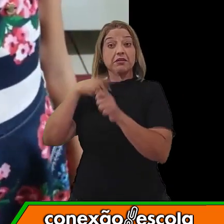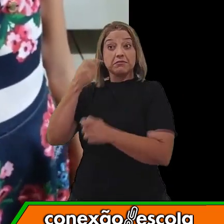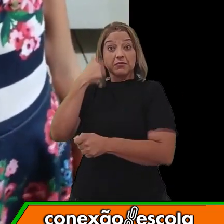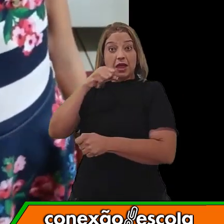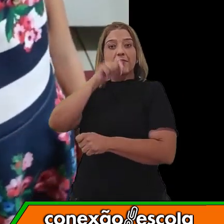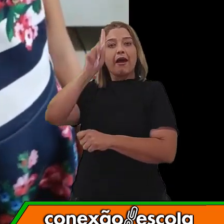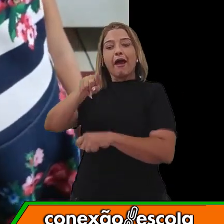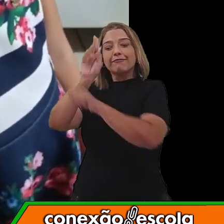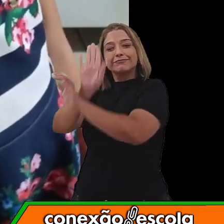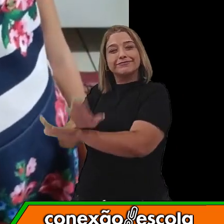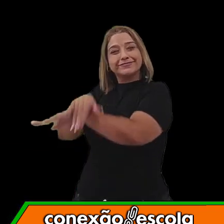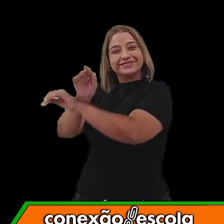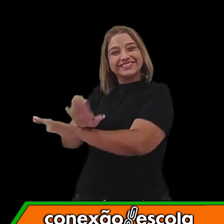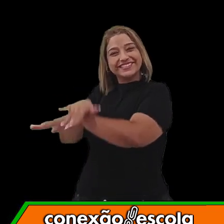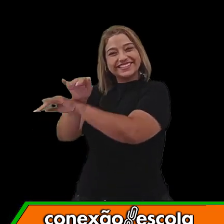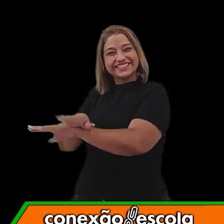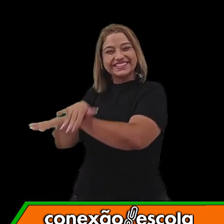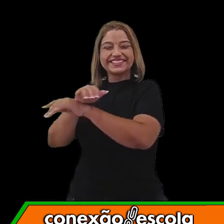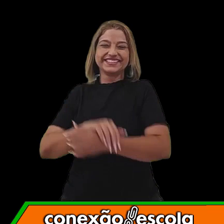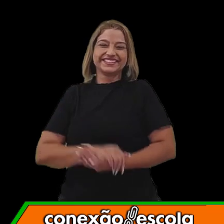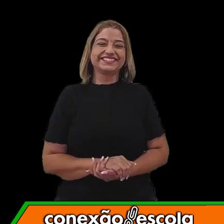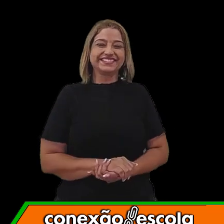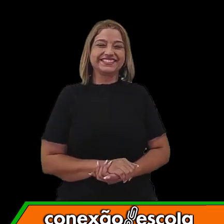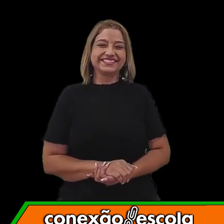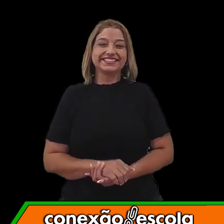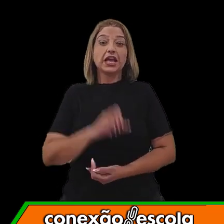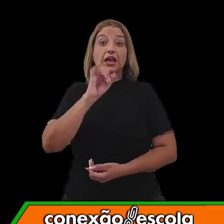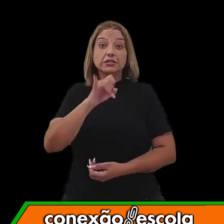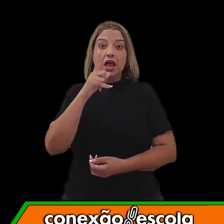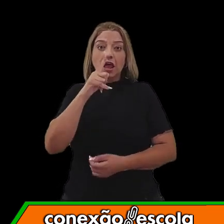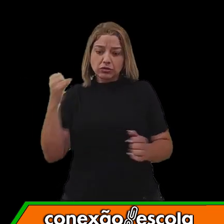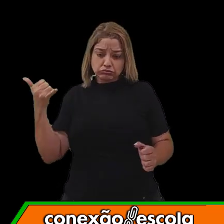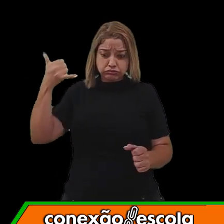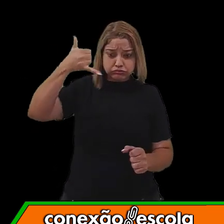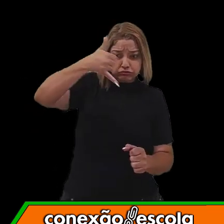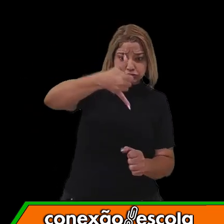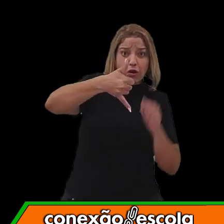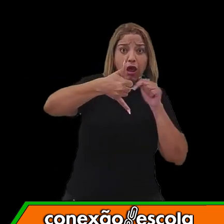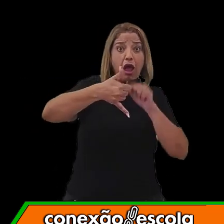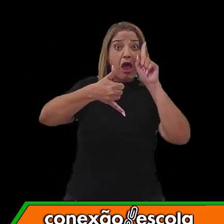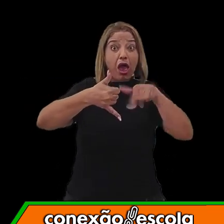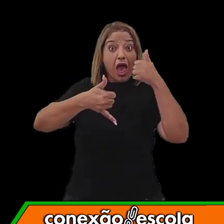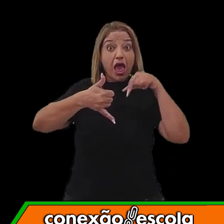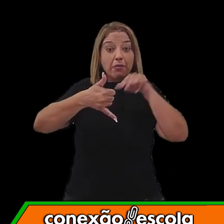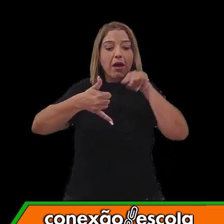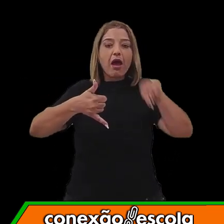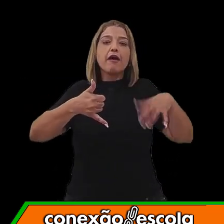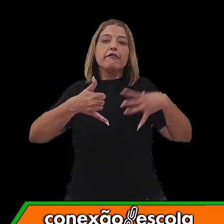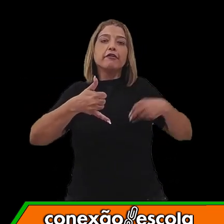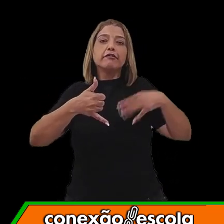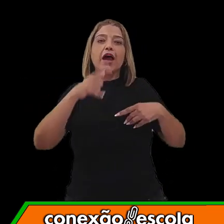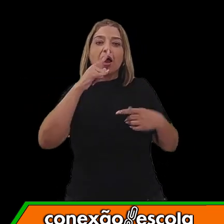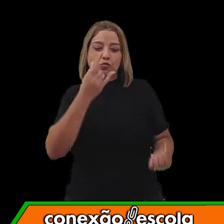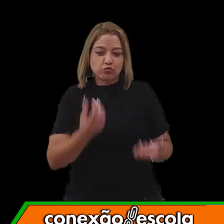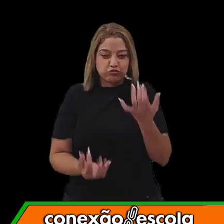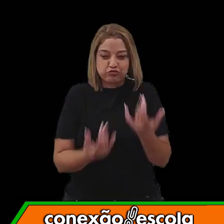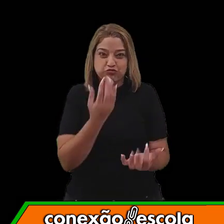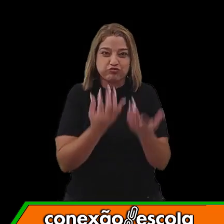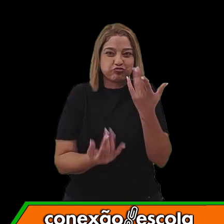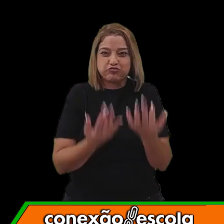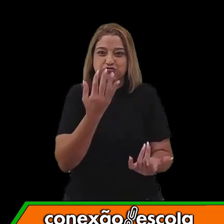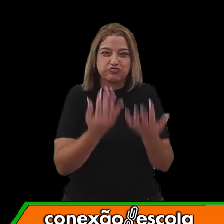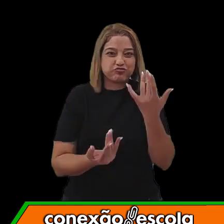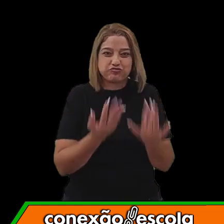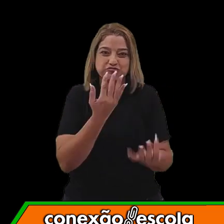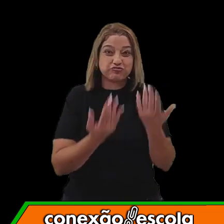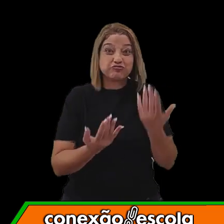fada seria. Se a chaleira fosse mãe, seria a mãe da